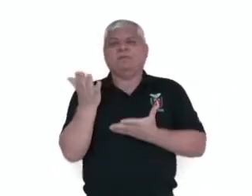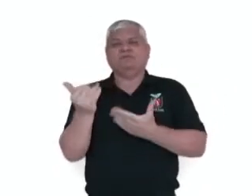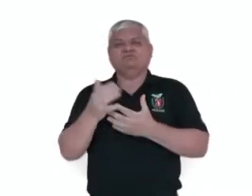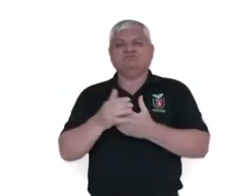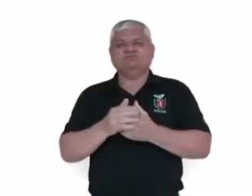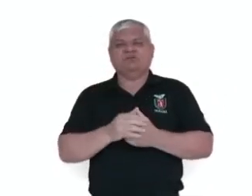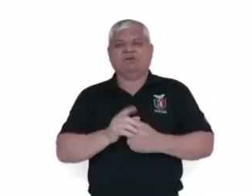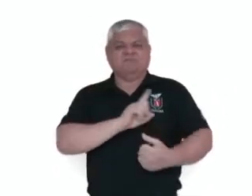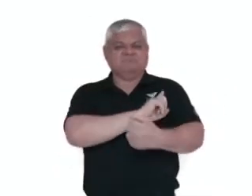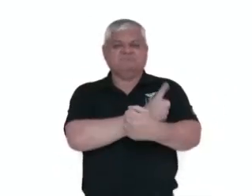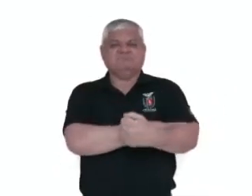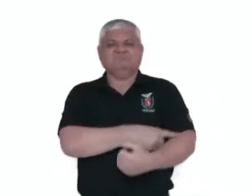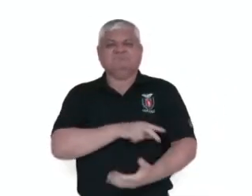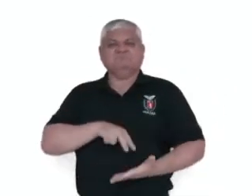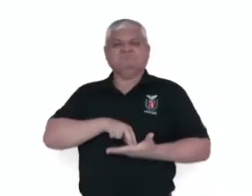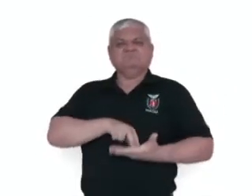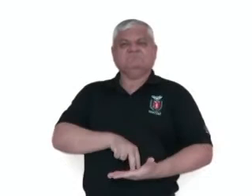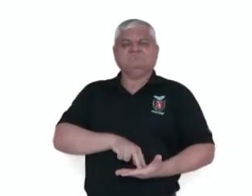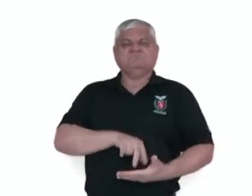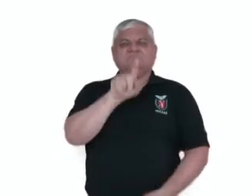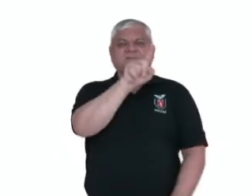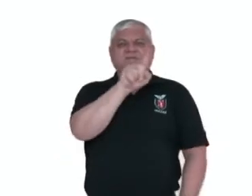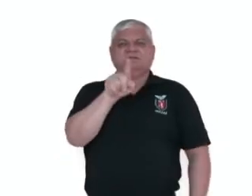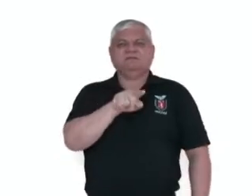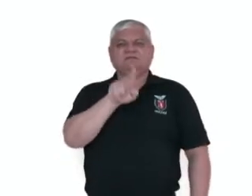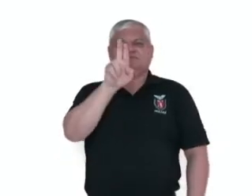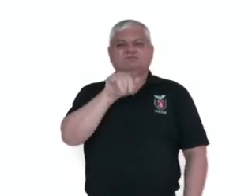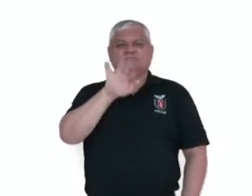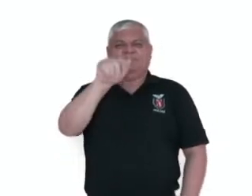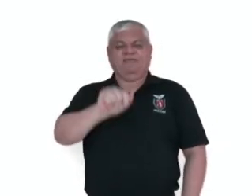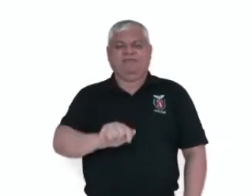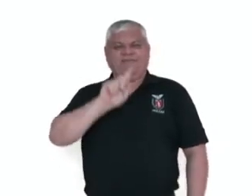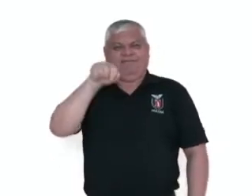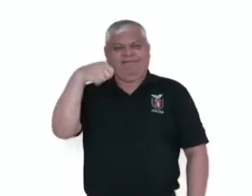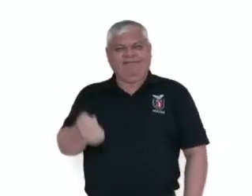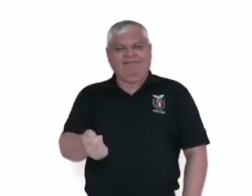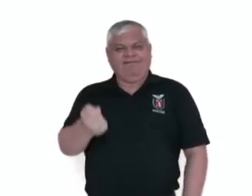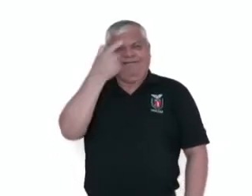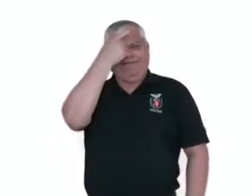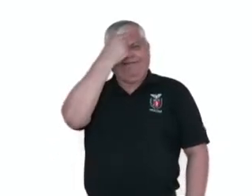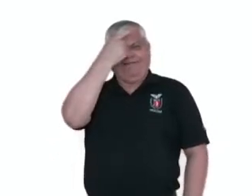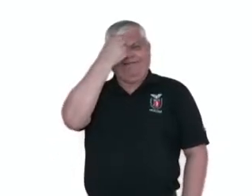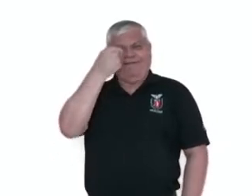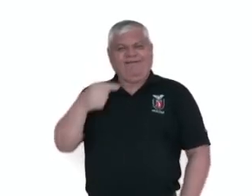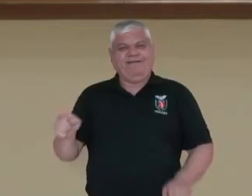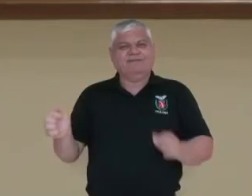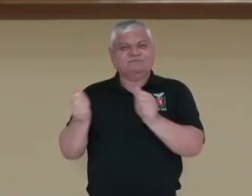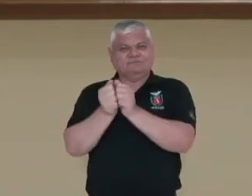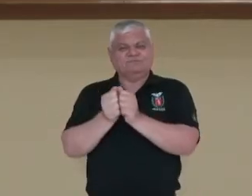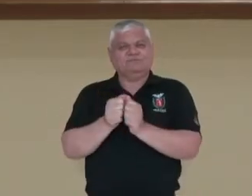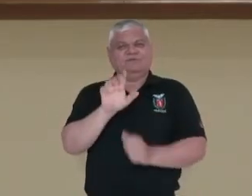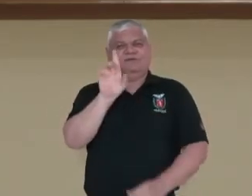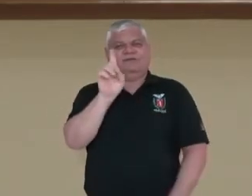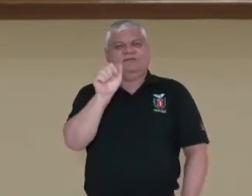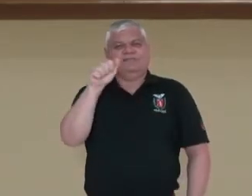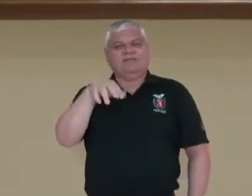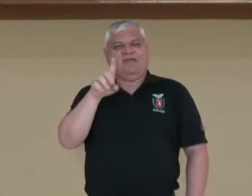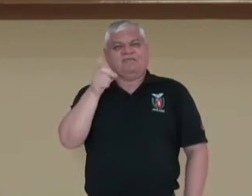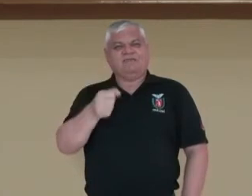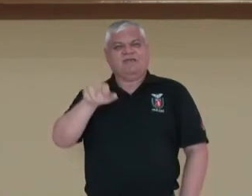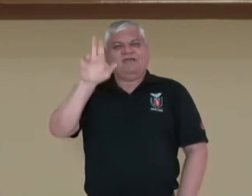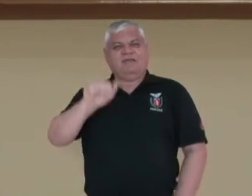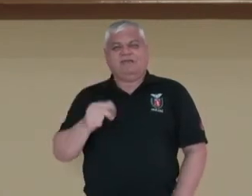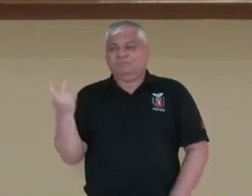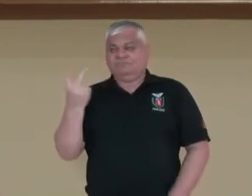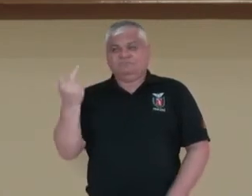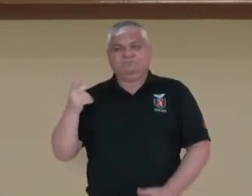sua firmeza. Seu nome, Zumbi, e ao seu lado Dandara, sua esposa. Então ele já vivia